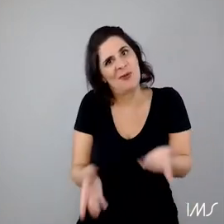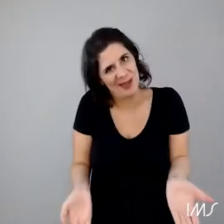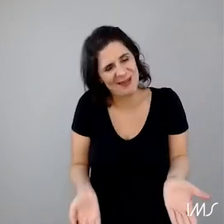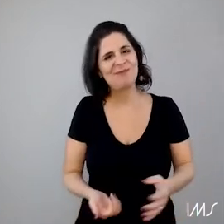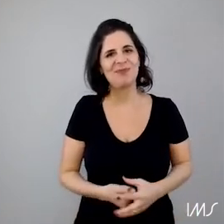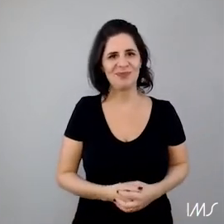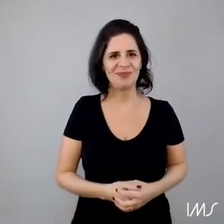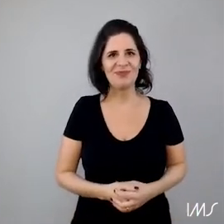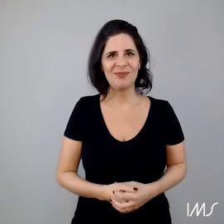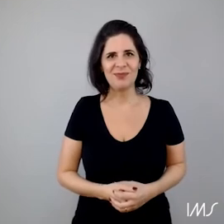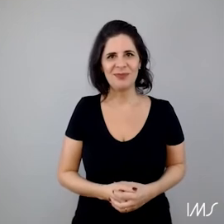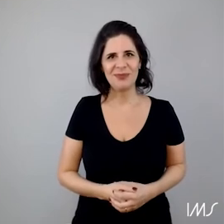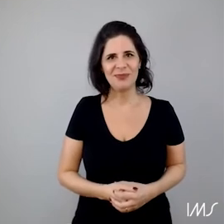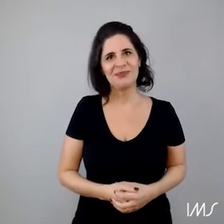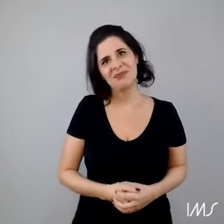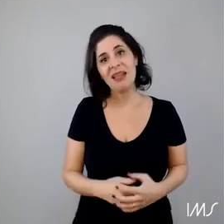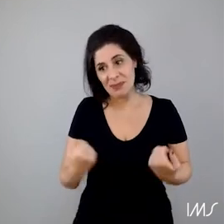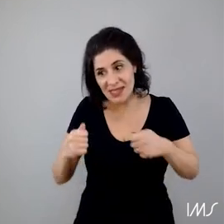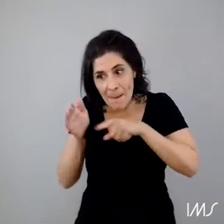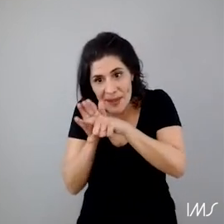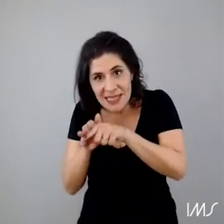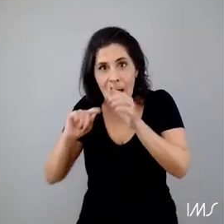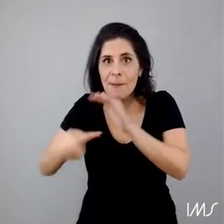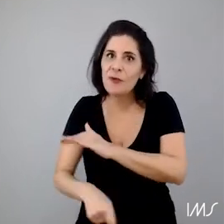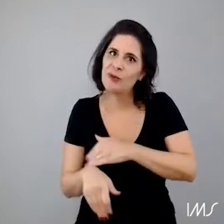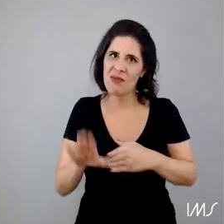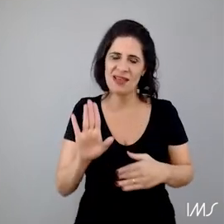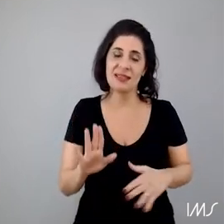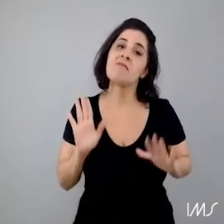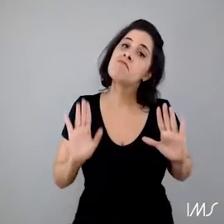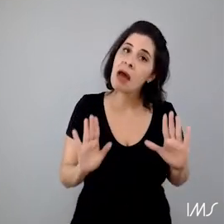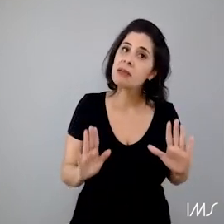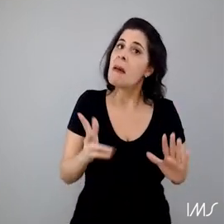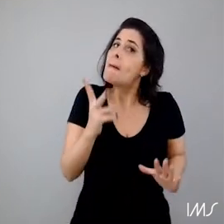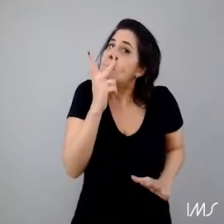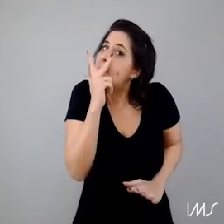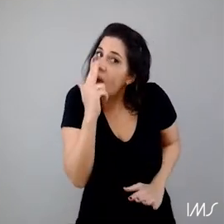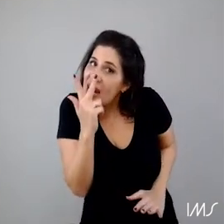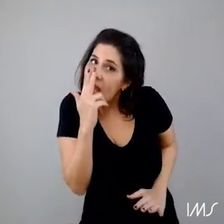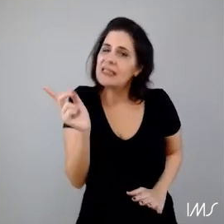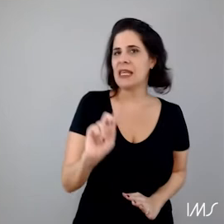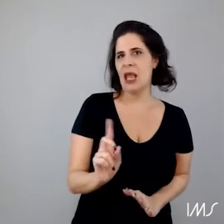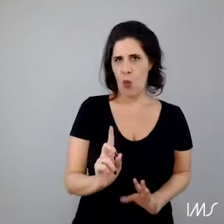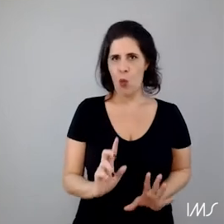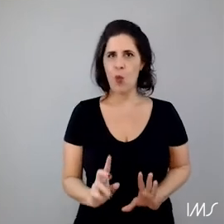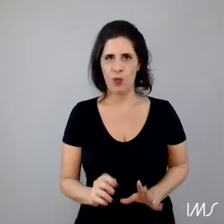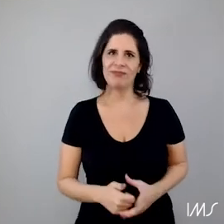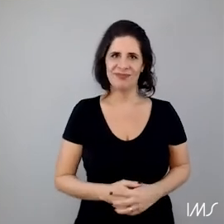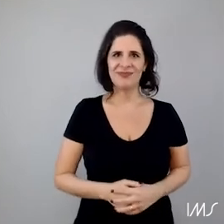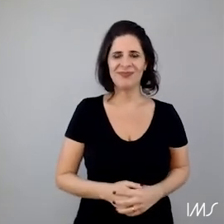enquanto, aparentemente não, né? Seria por enquanto que a gente fosse dizer. Eu devido